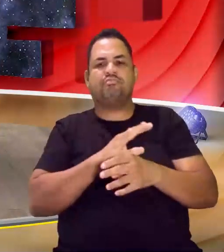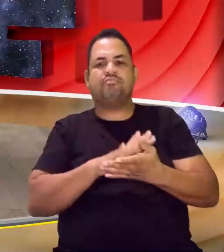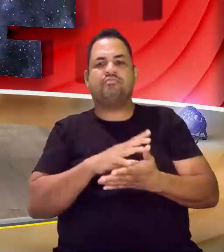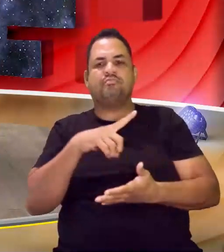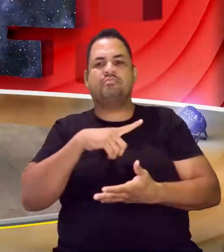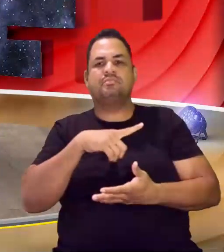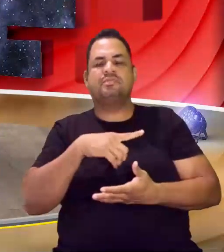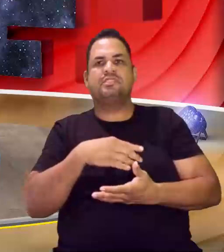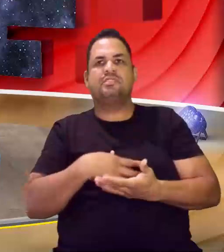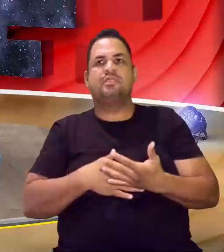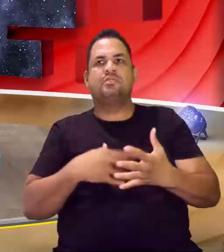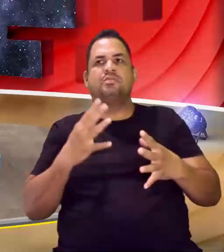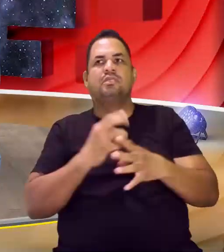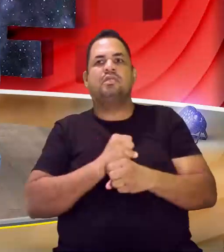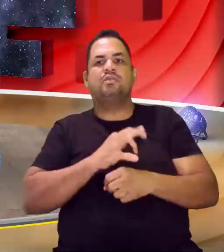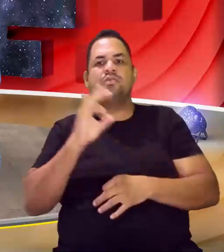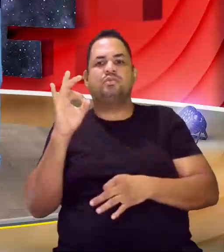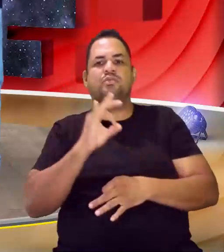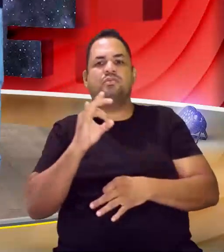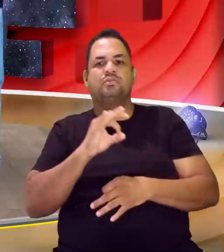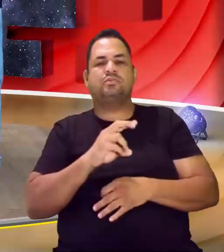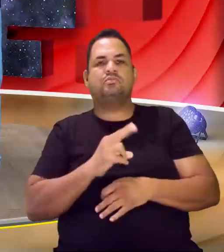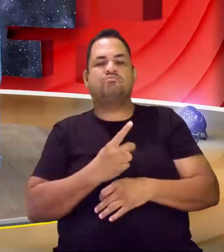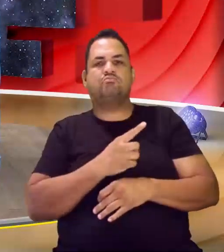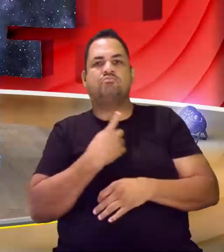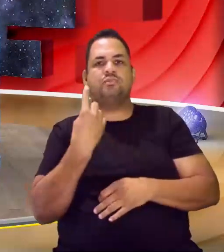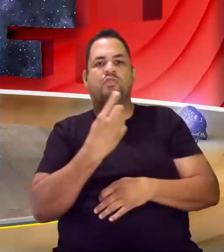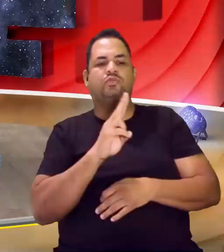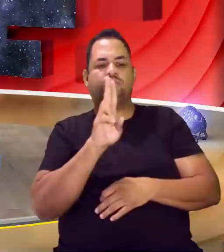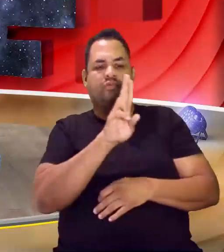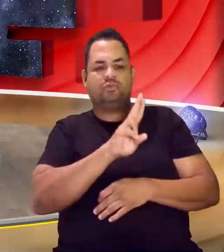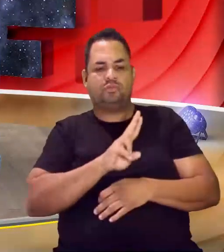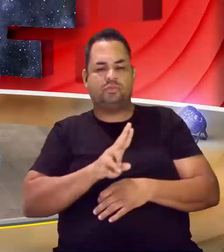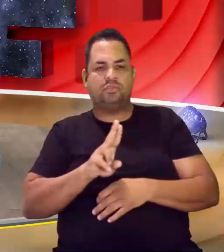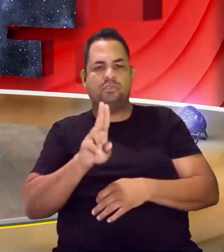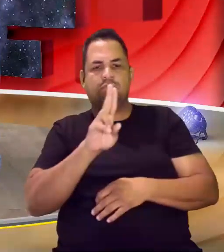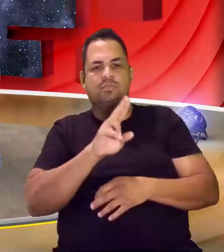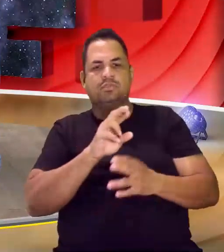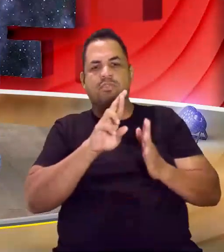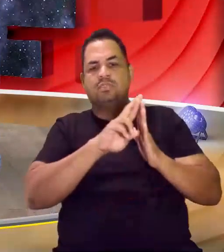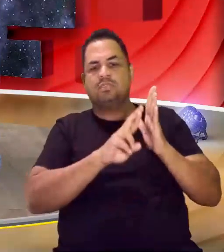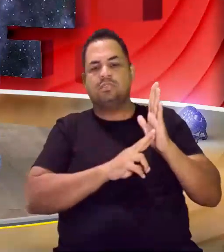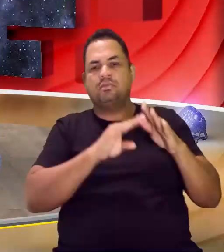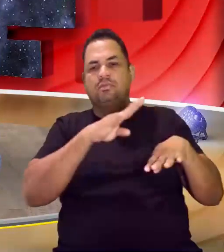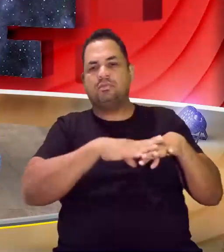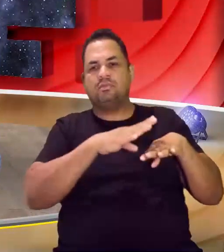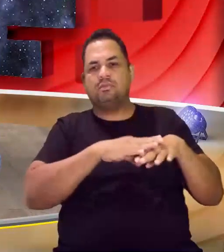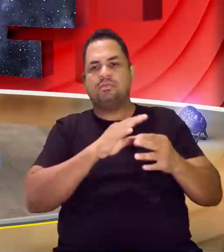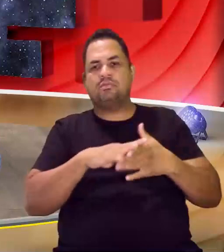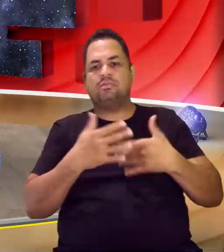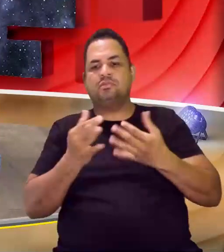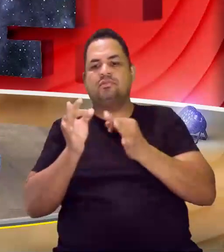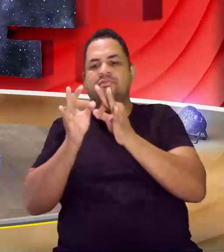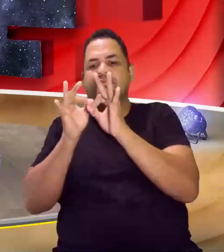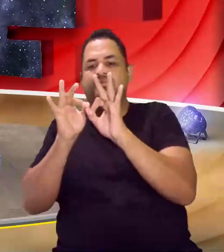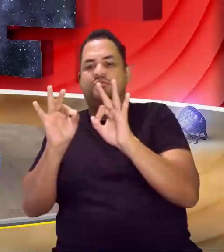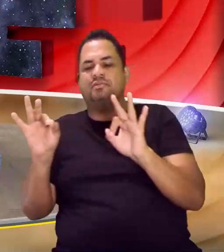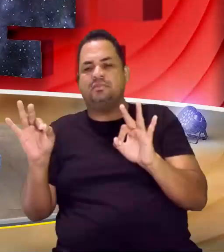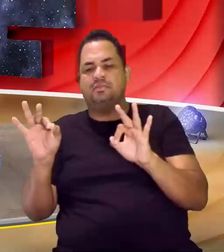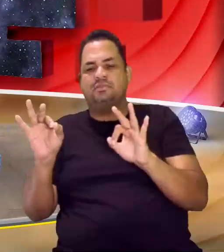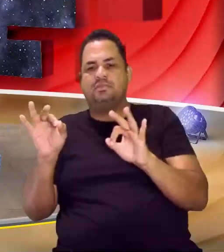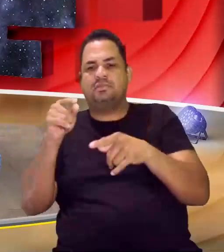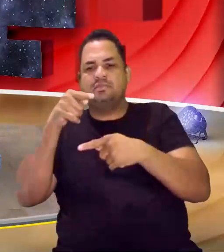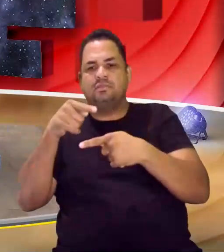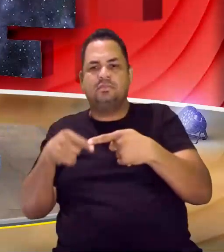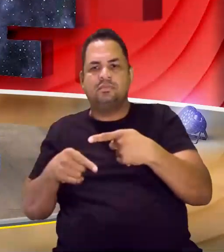2 cálculos de porcentagem que nós usamos regra de 3 e o outro nós fizemos por simplificação de